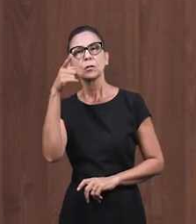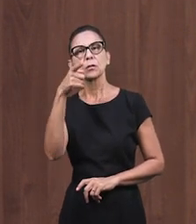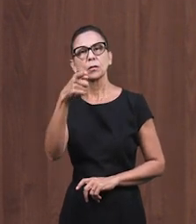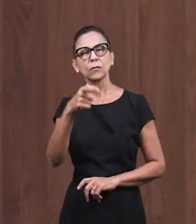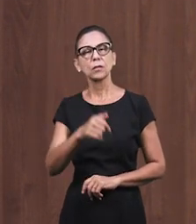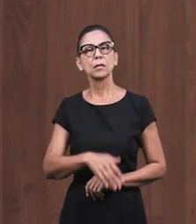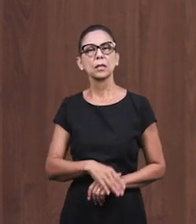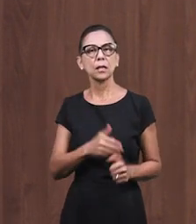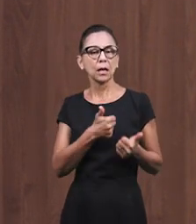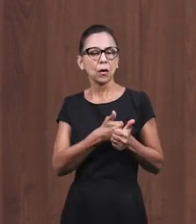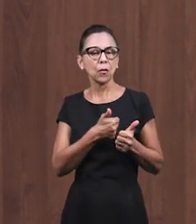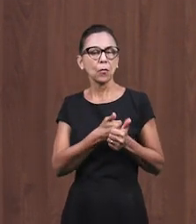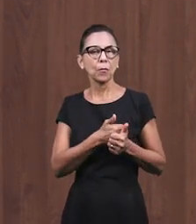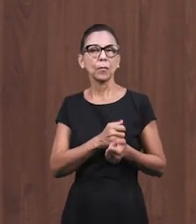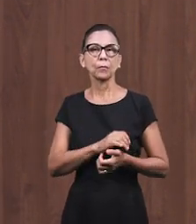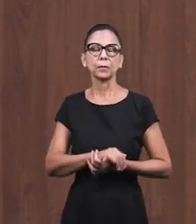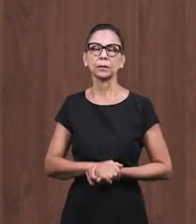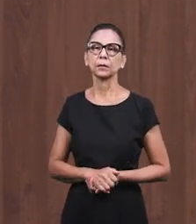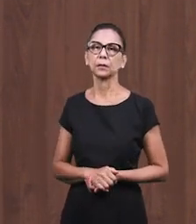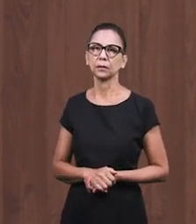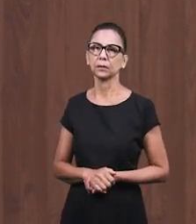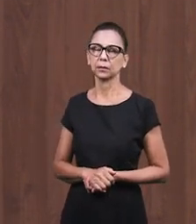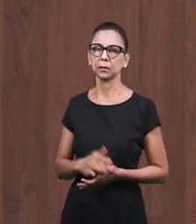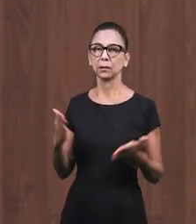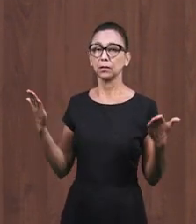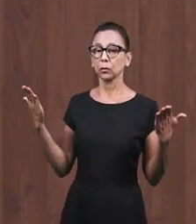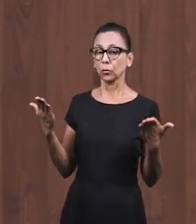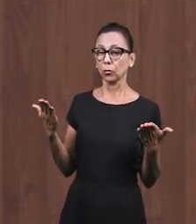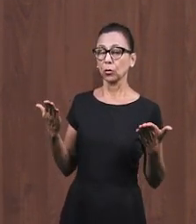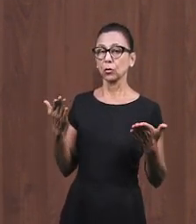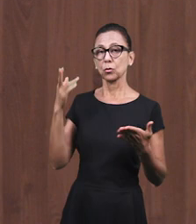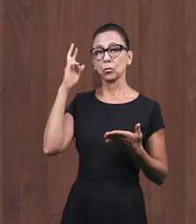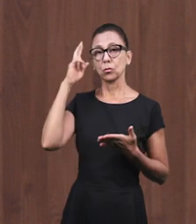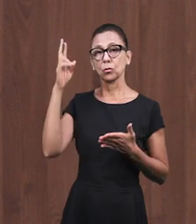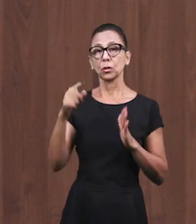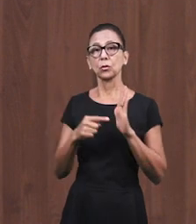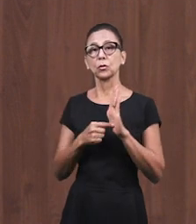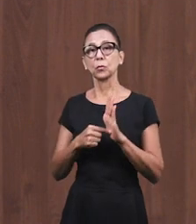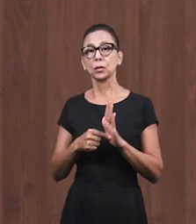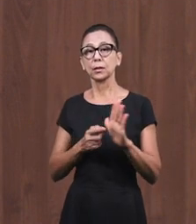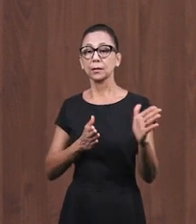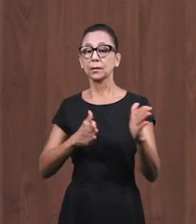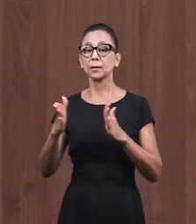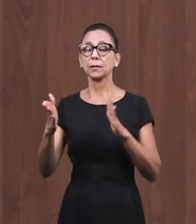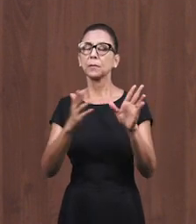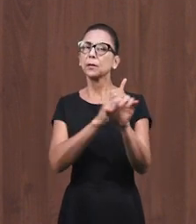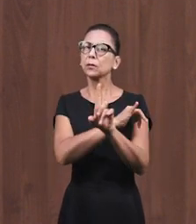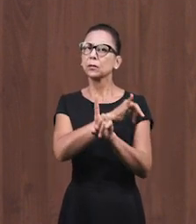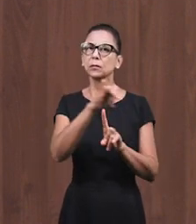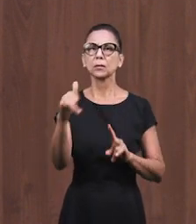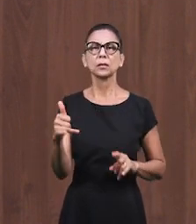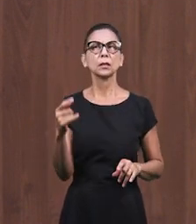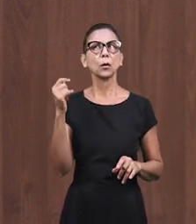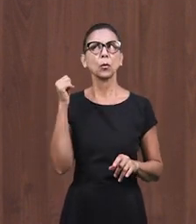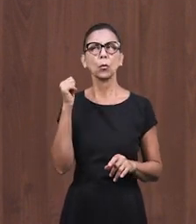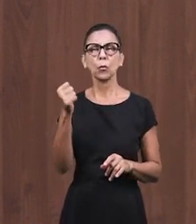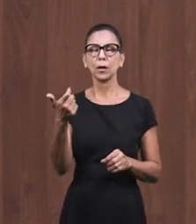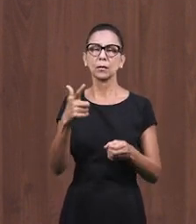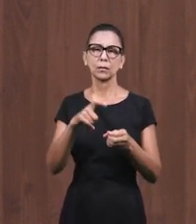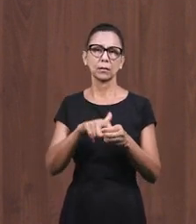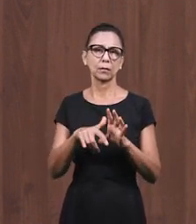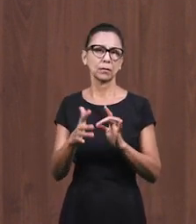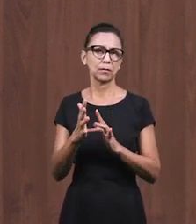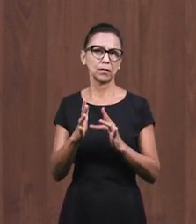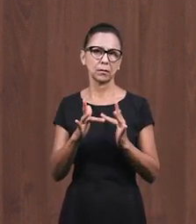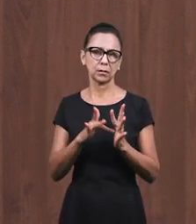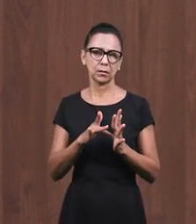adolescente, neste estudo, Deus quer nos situar um momento profético, do tempo do breve. Vivemos a